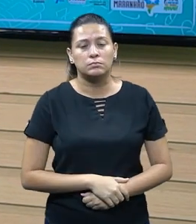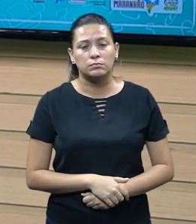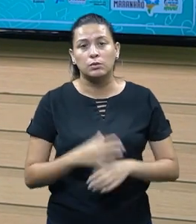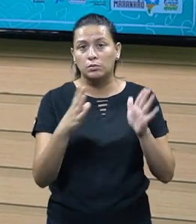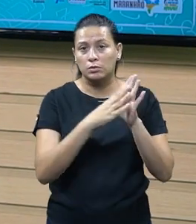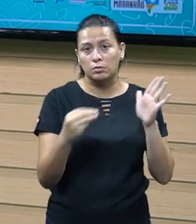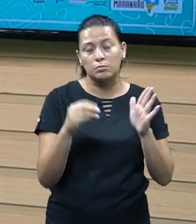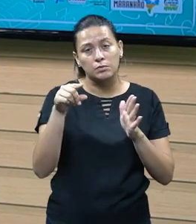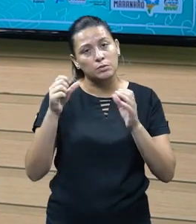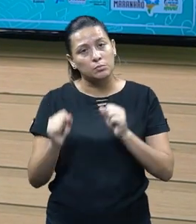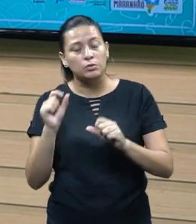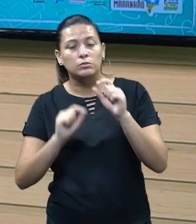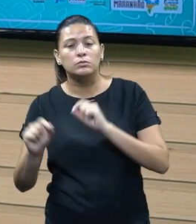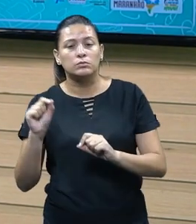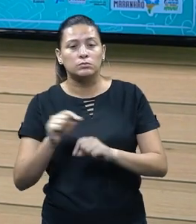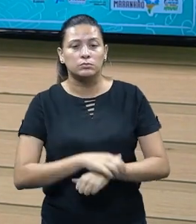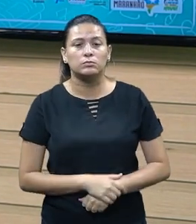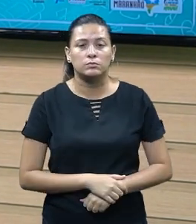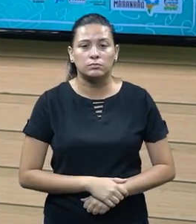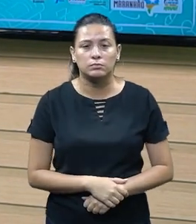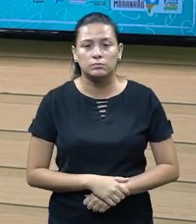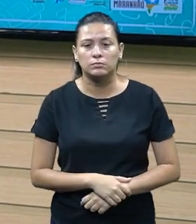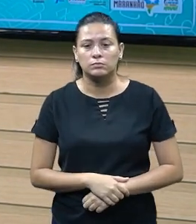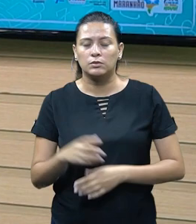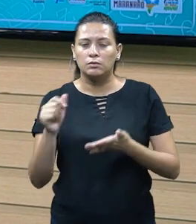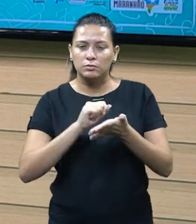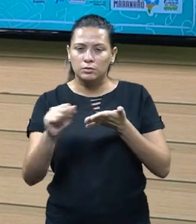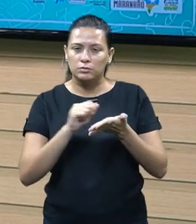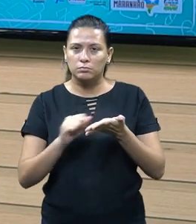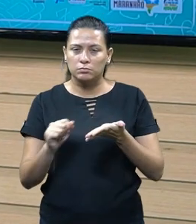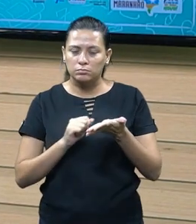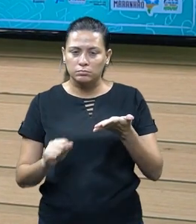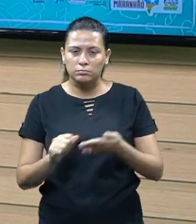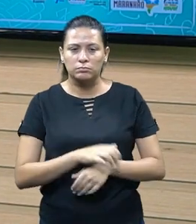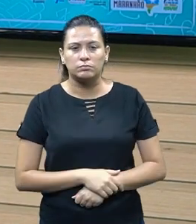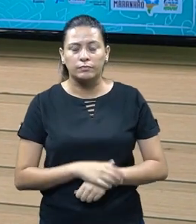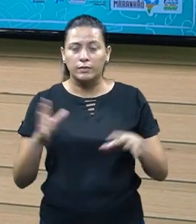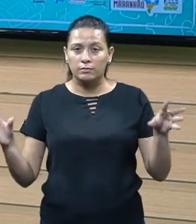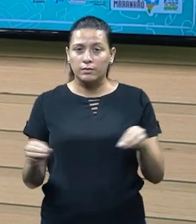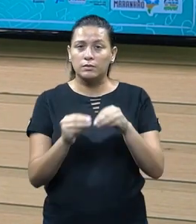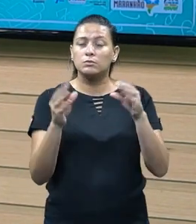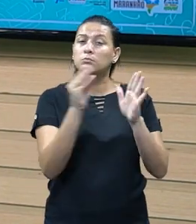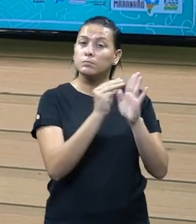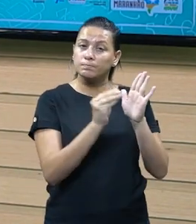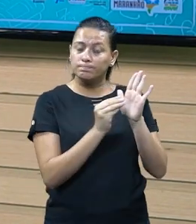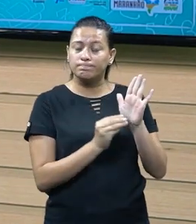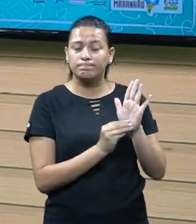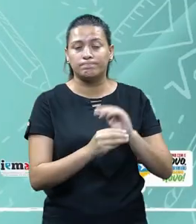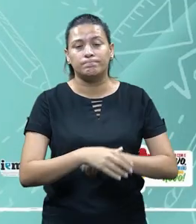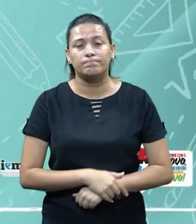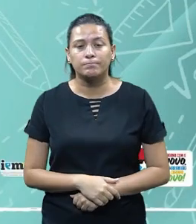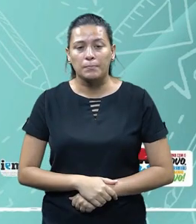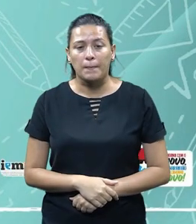xerocado e aí você pode fazer o fichamento né Eh com os apontamentos que vão resumir o conteúdo